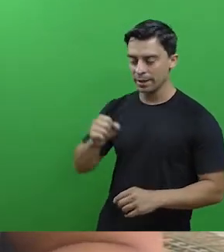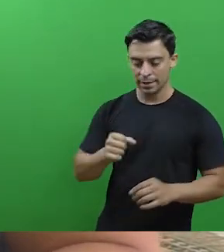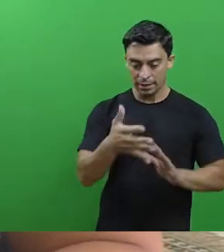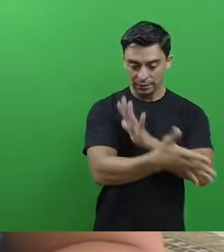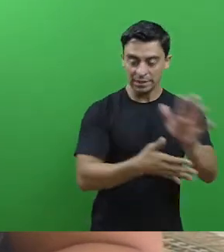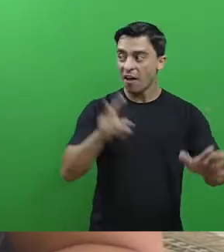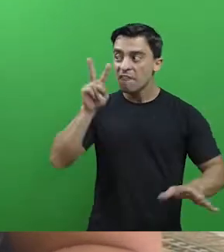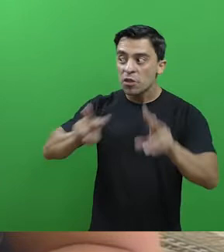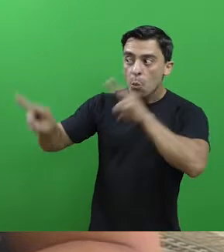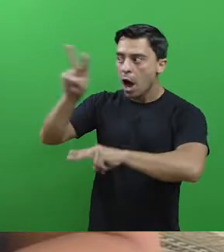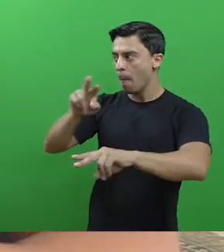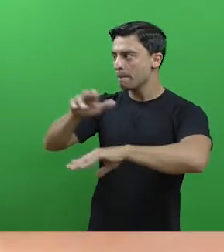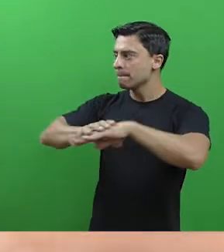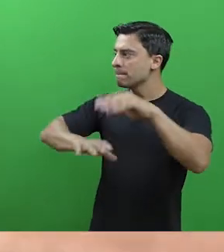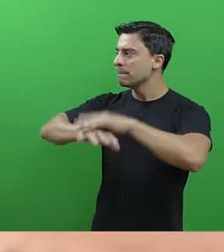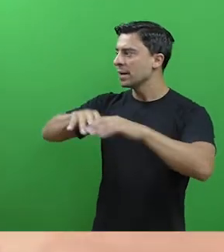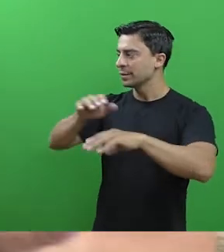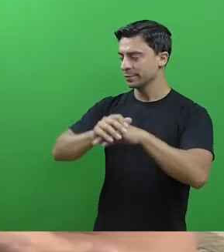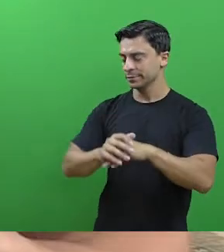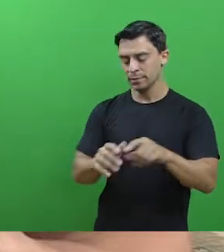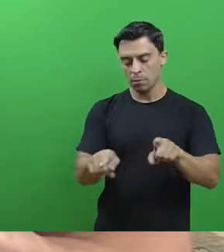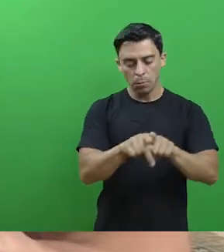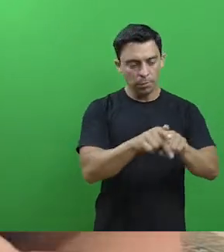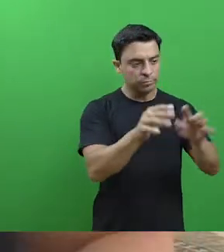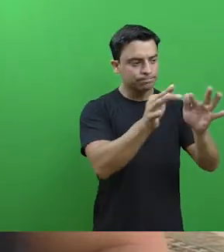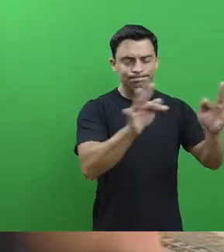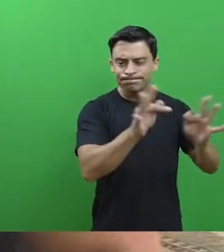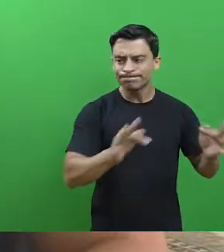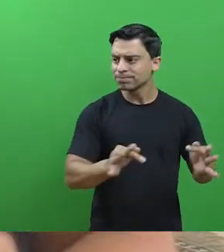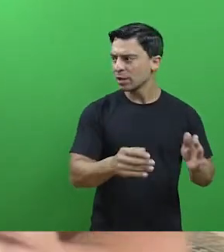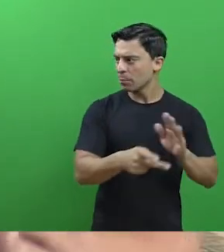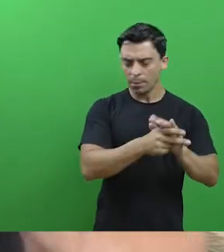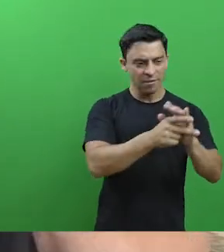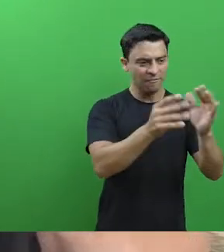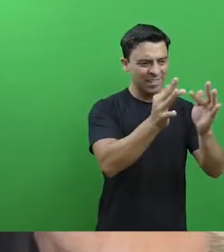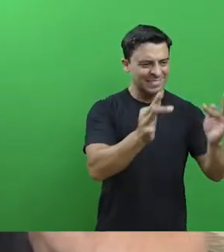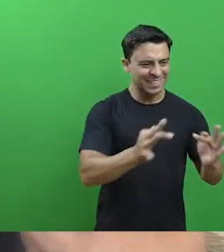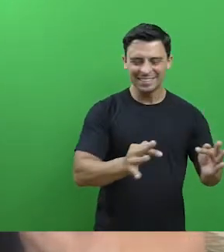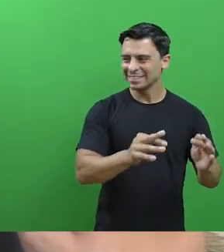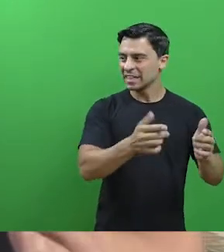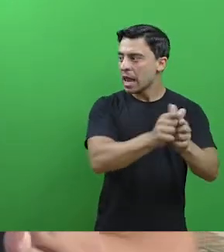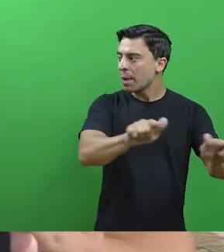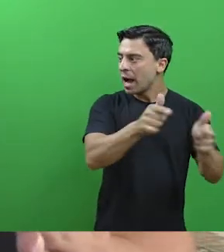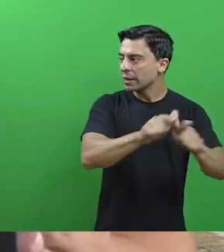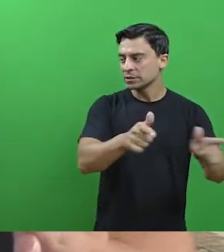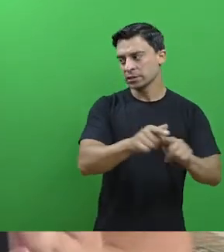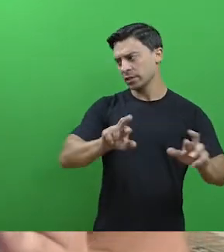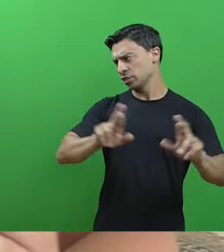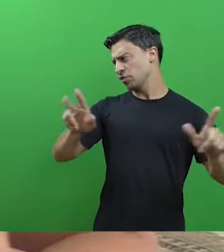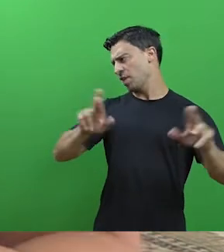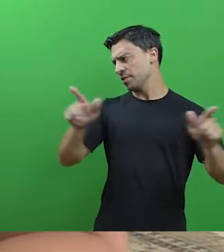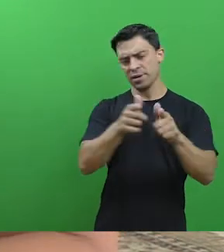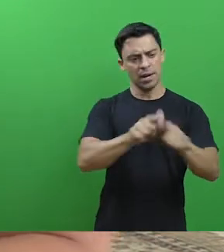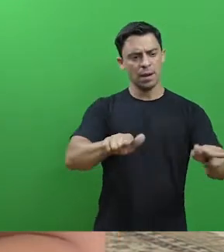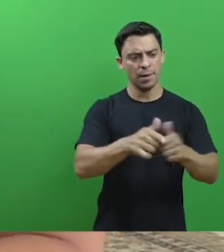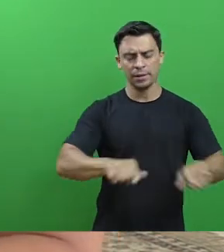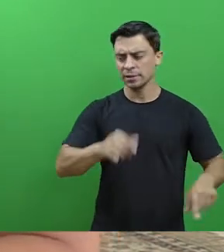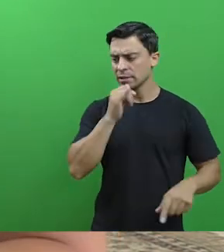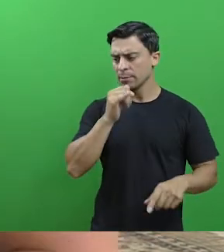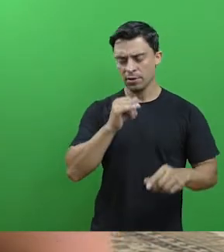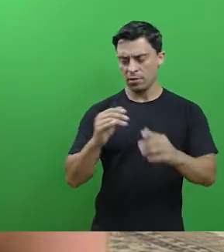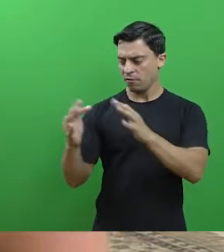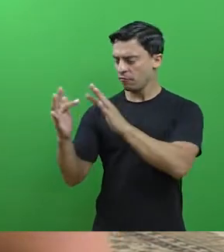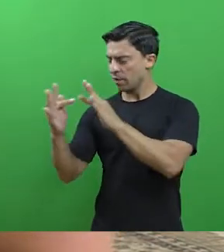a estrutura. Então, a estrutura dela é totalmente diferente. Uma frase em português, eu não faço a